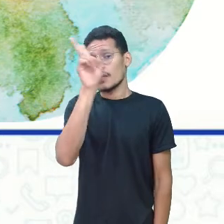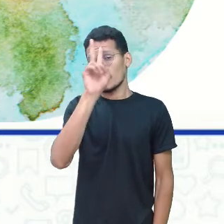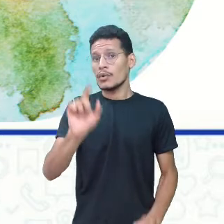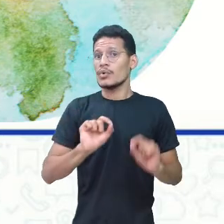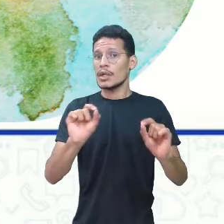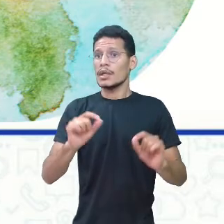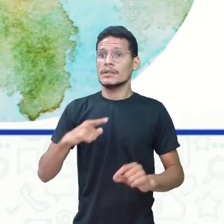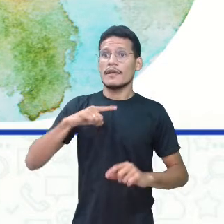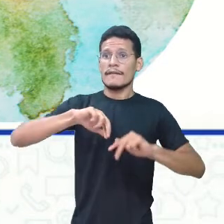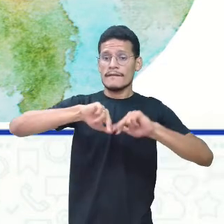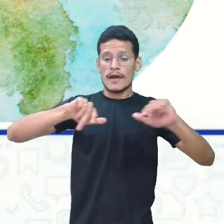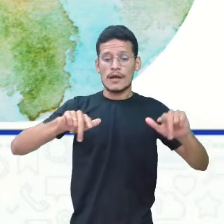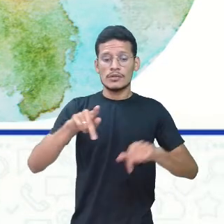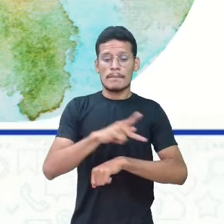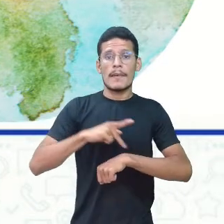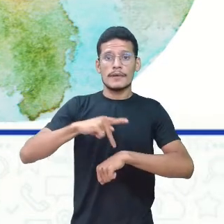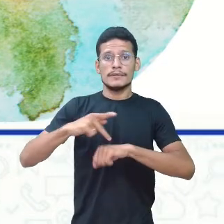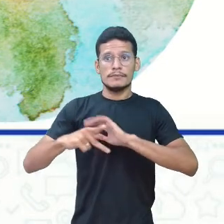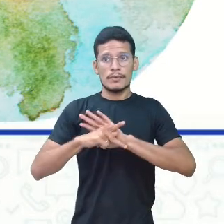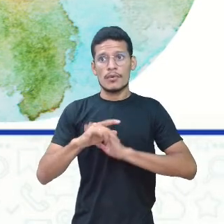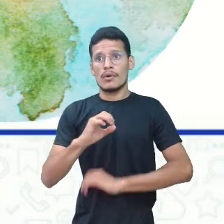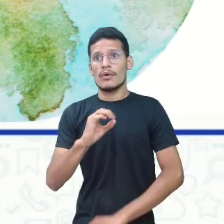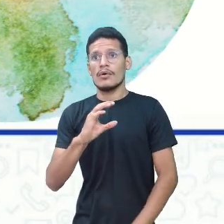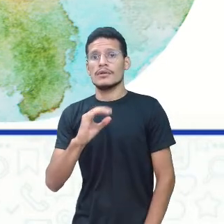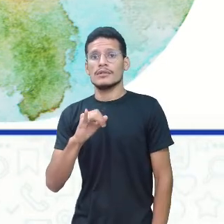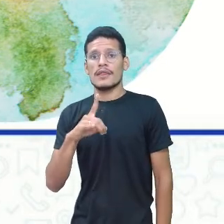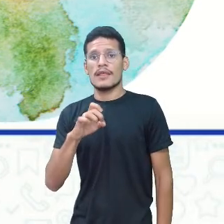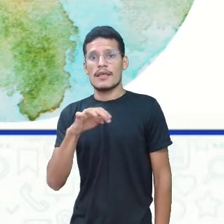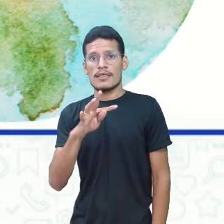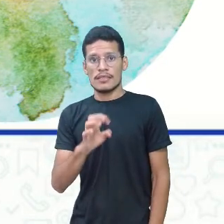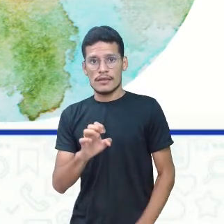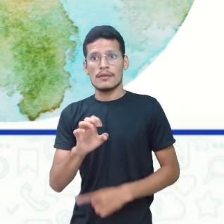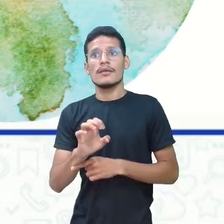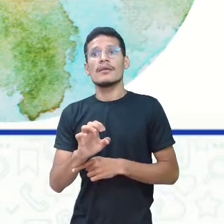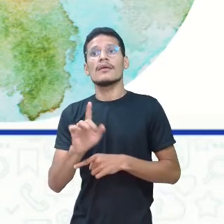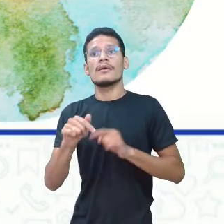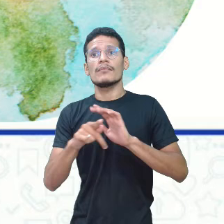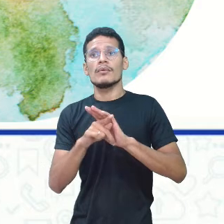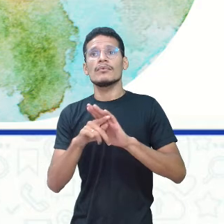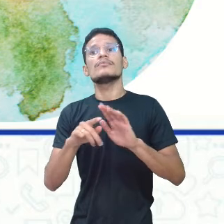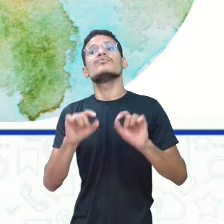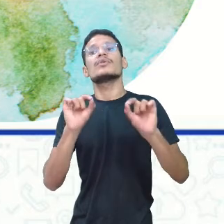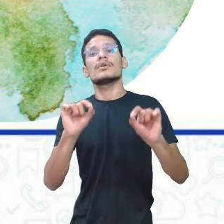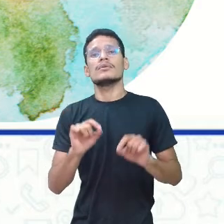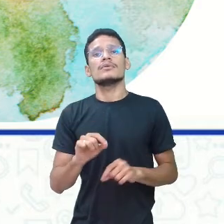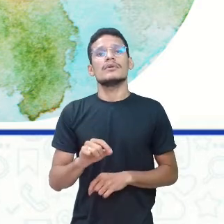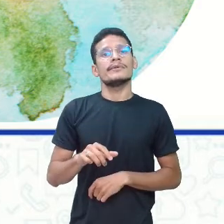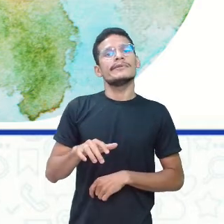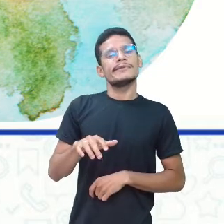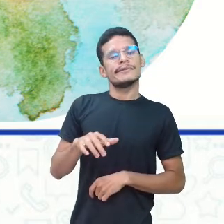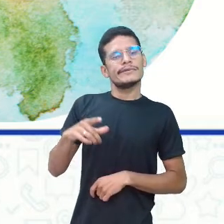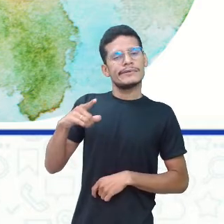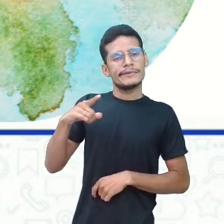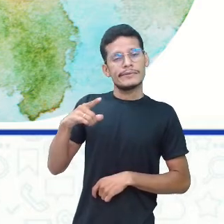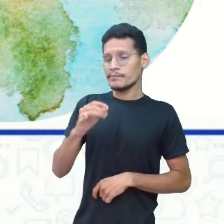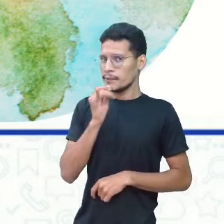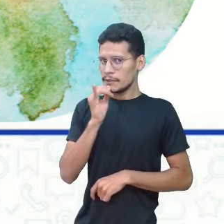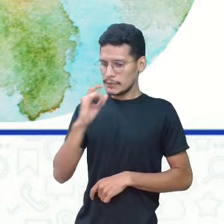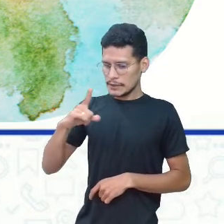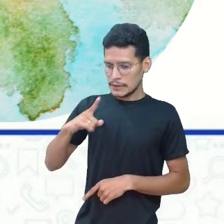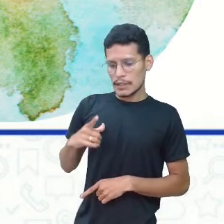vários países do Ocidente, eles deram uma guinada, né, à esquerda. Então, eles tinham regimes,